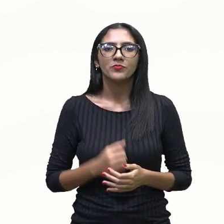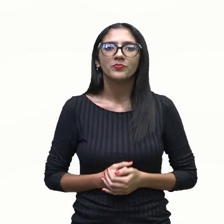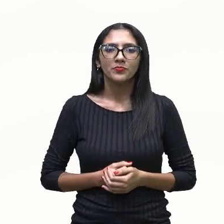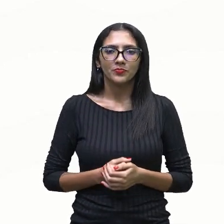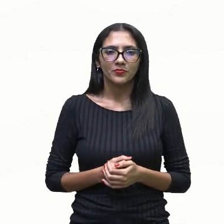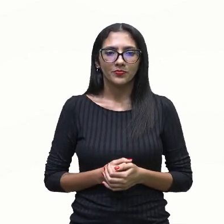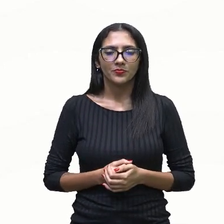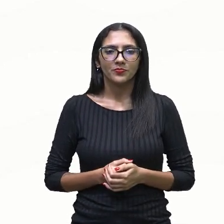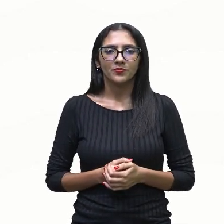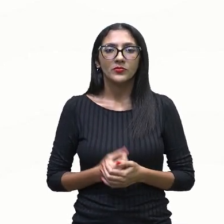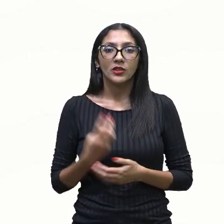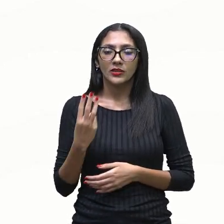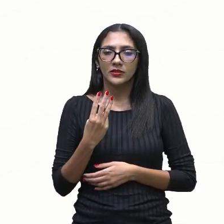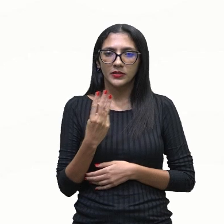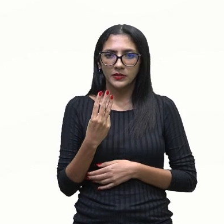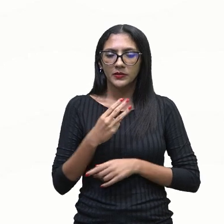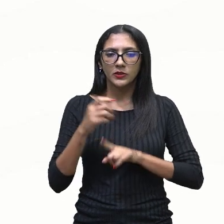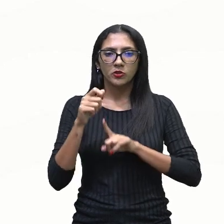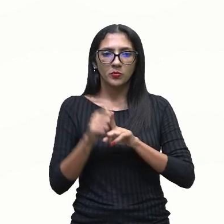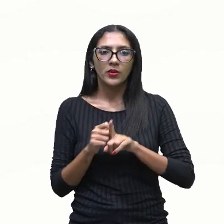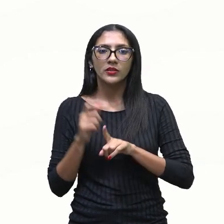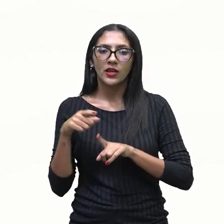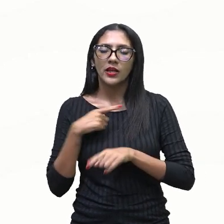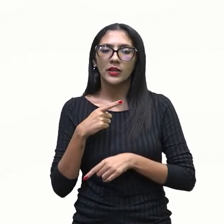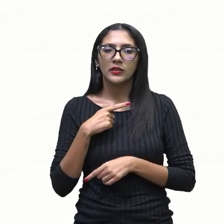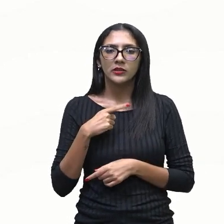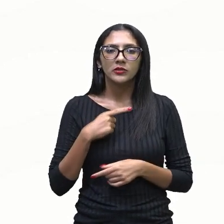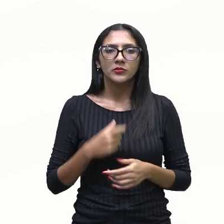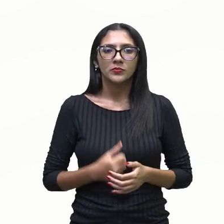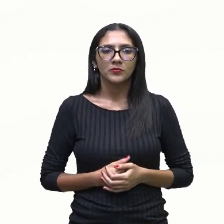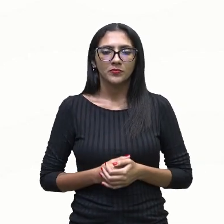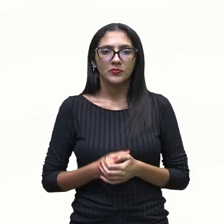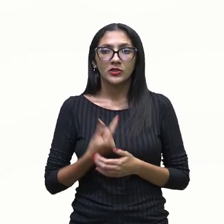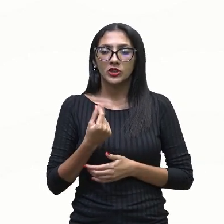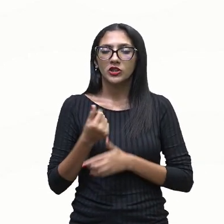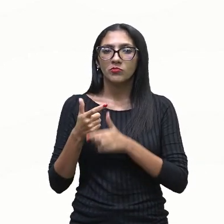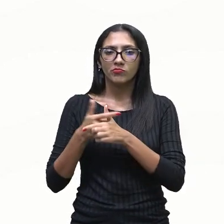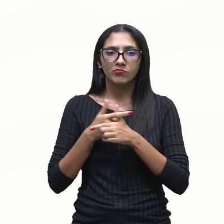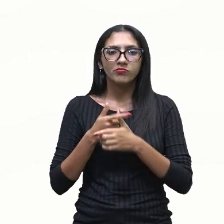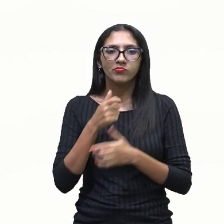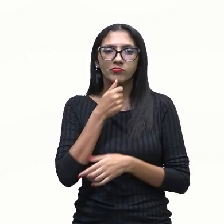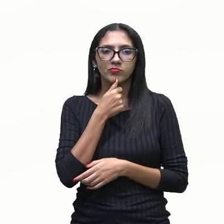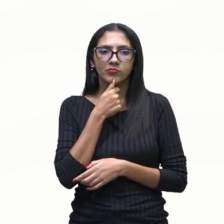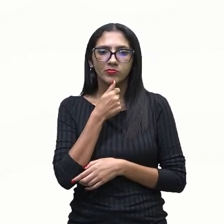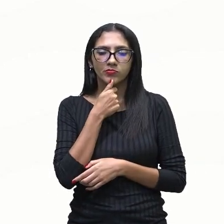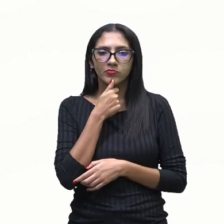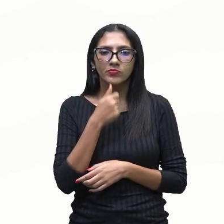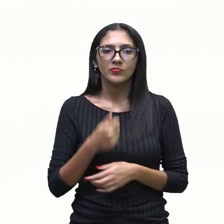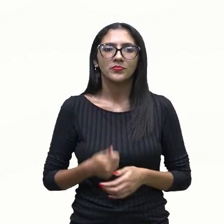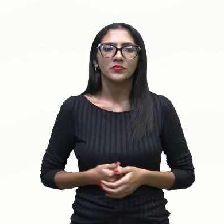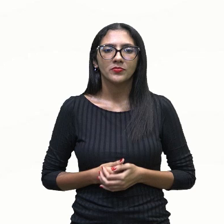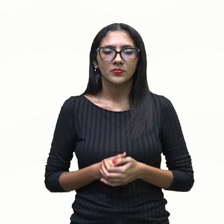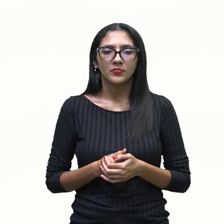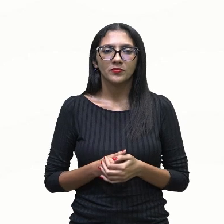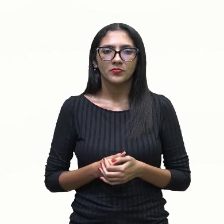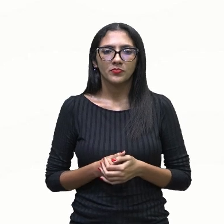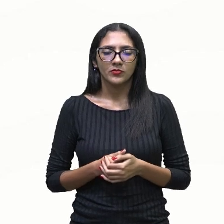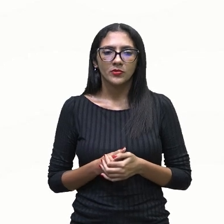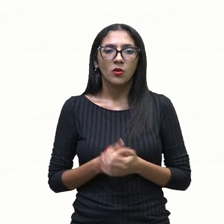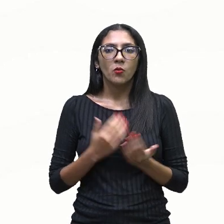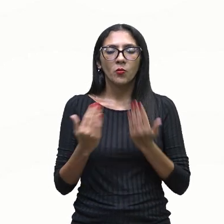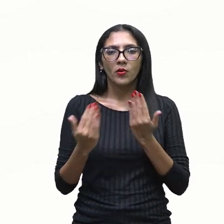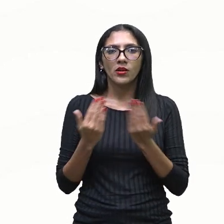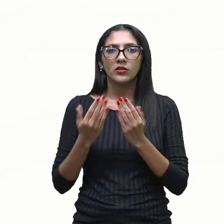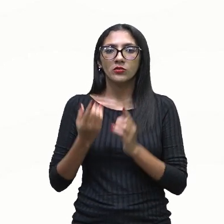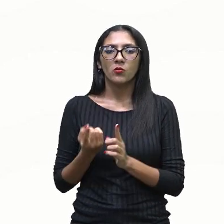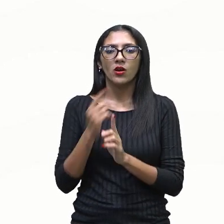tinha R$230, que foi o valor, o saldo devedor, aliás, proveniente do segundo mês,